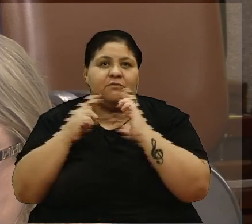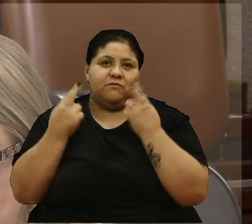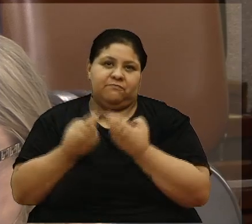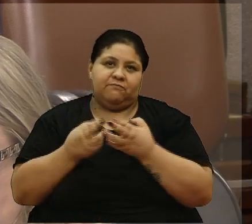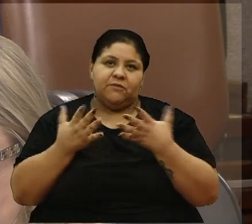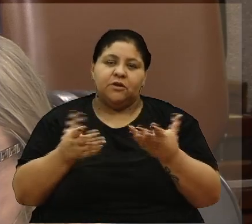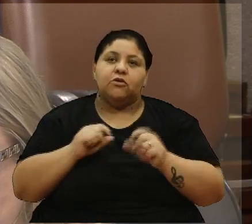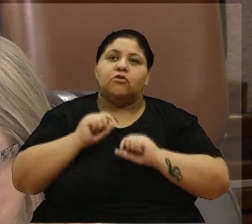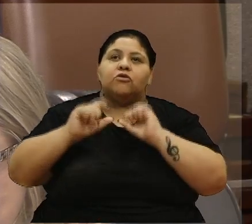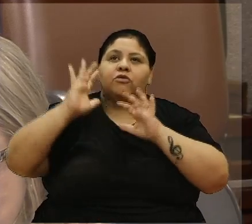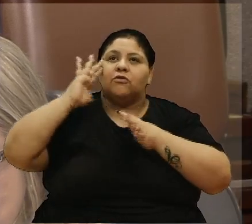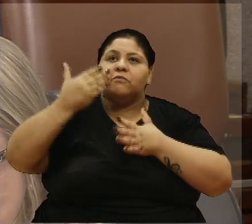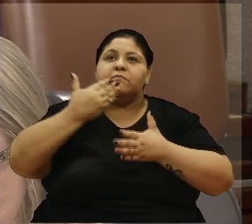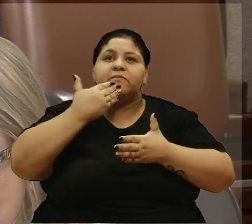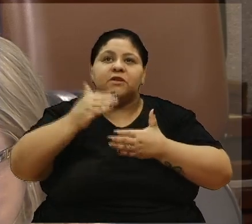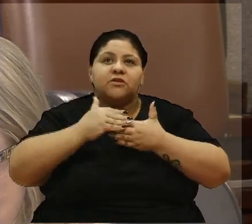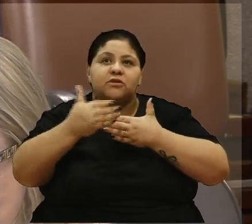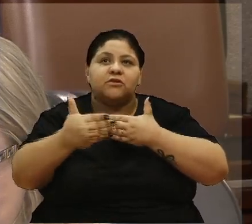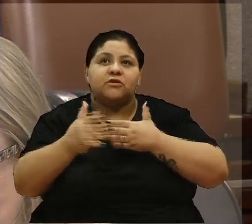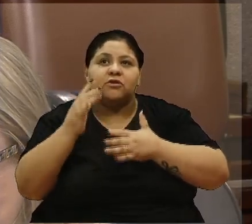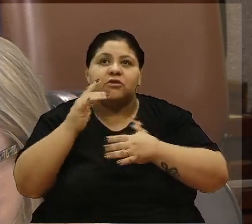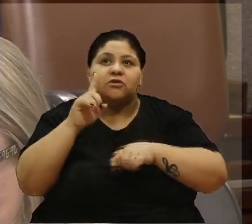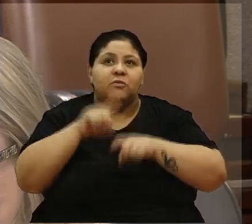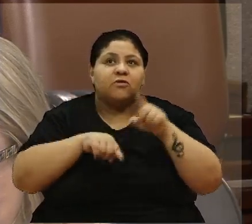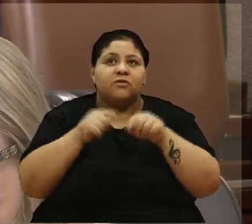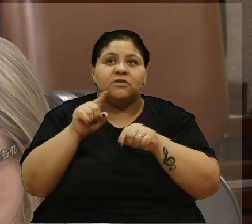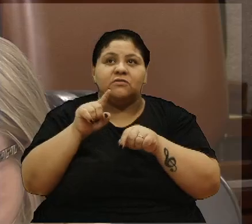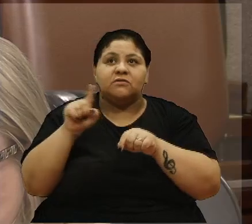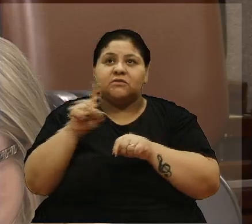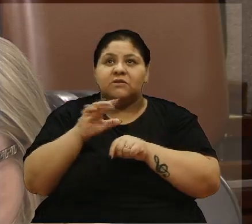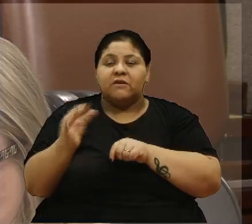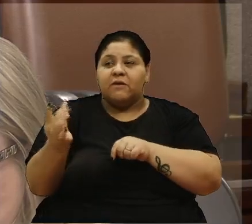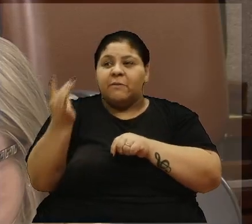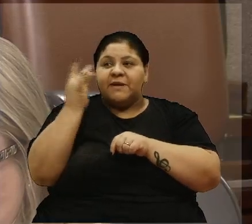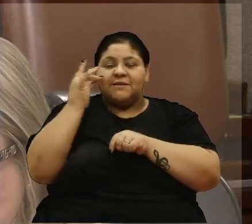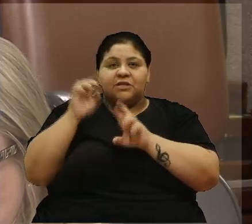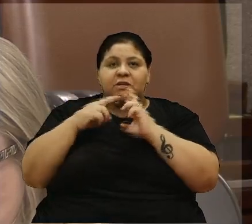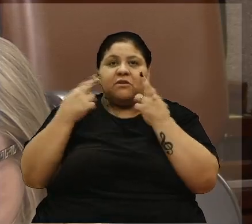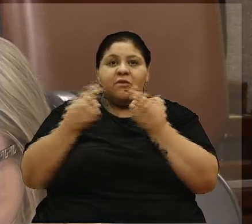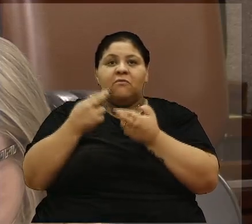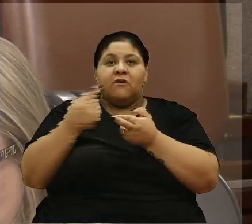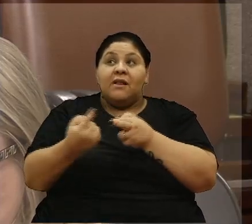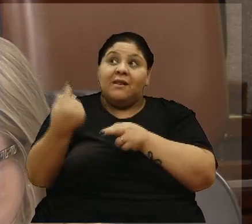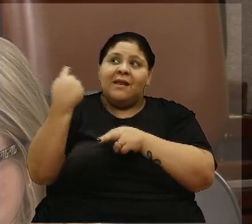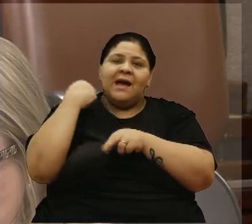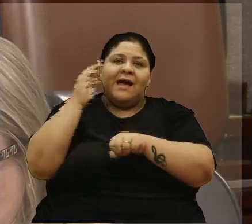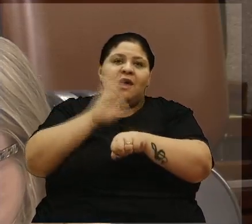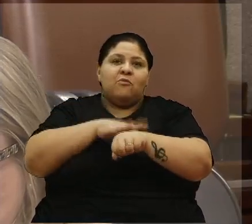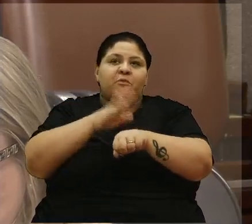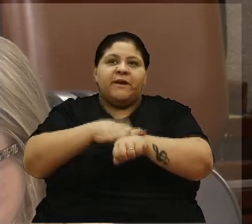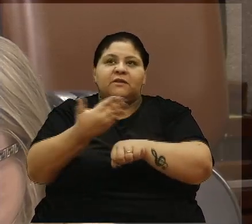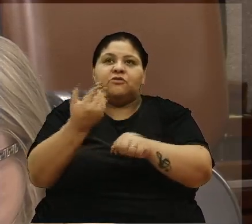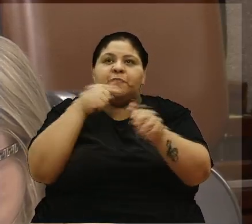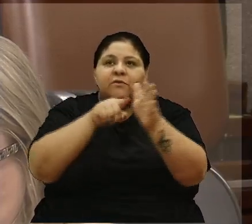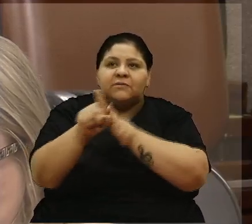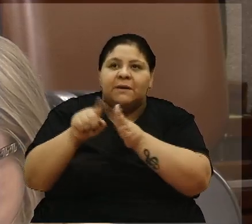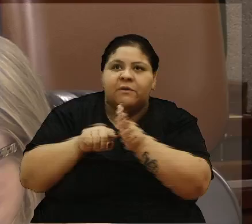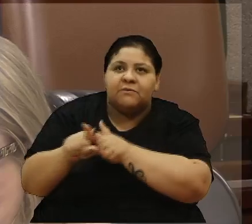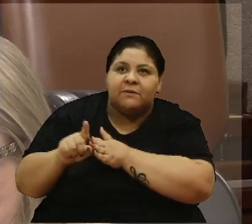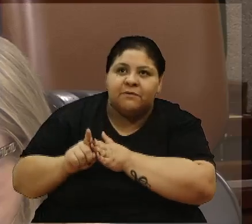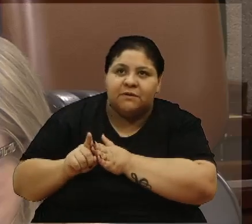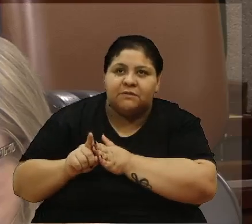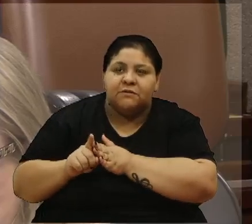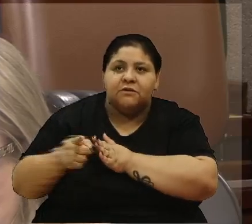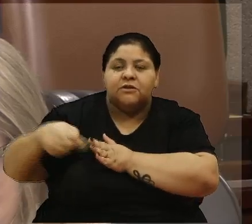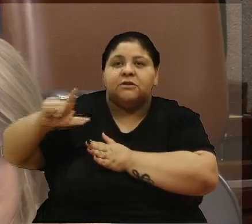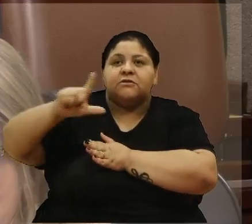Então, o que acontece? O senhor quer pedir o adiamento de uma coisa que o senhor não estava na reunião, que era o momento de sanar as dúvidas. E a gente podia ter feito... Não,